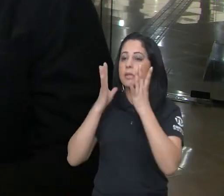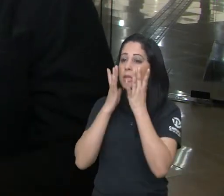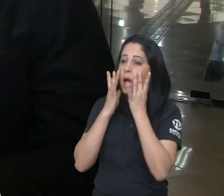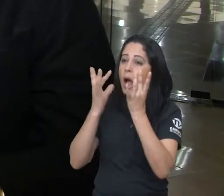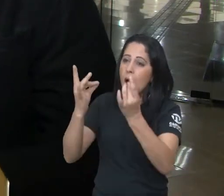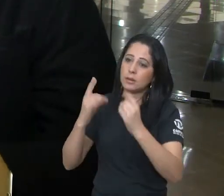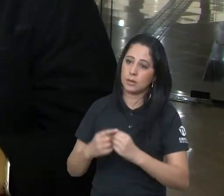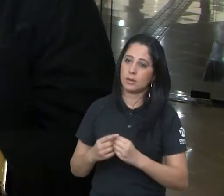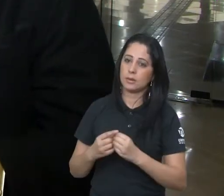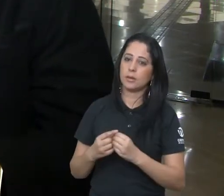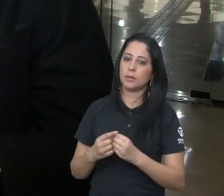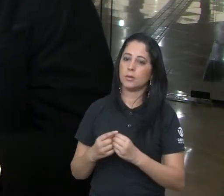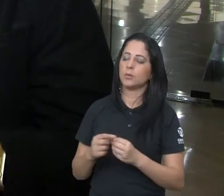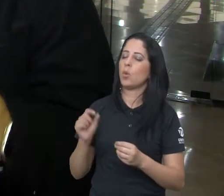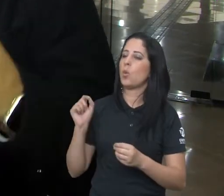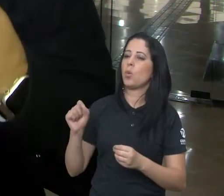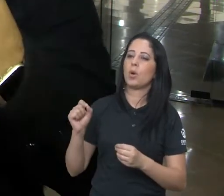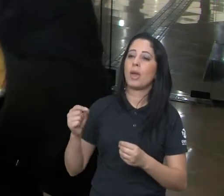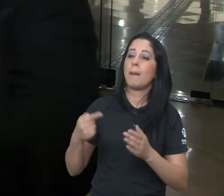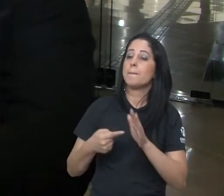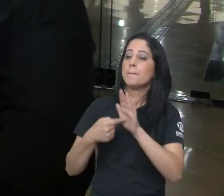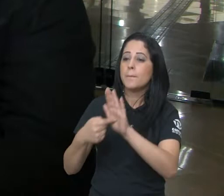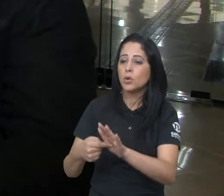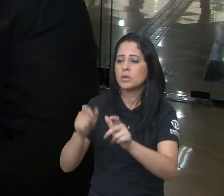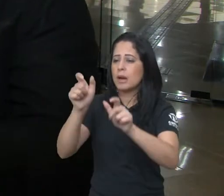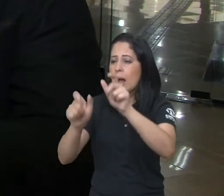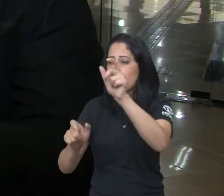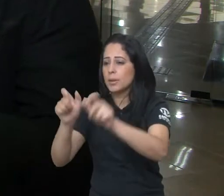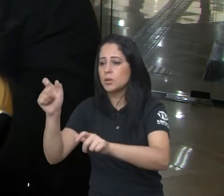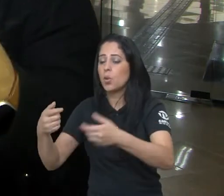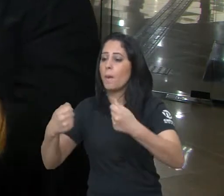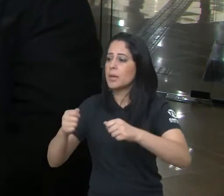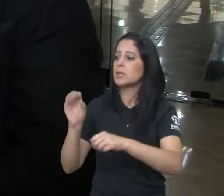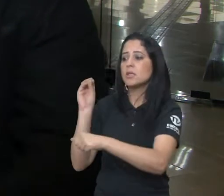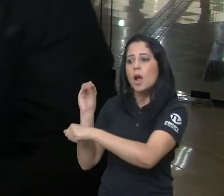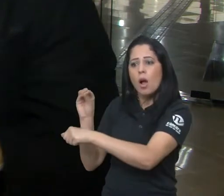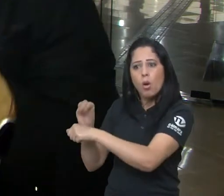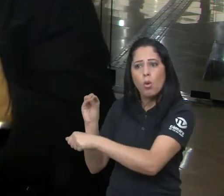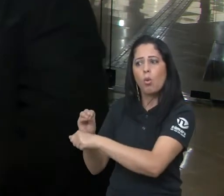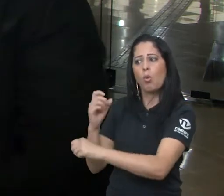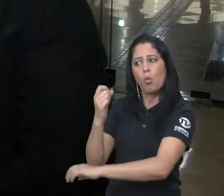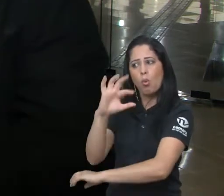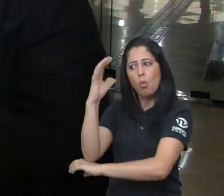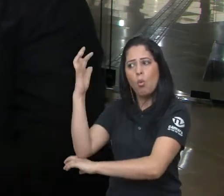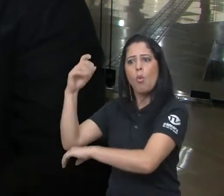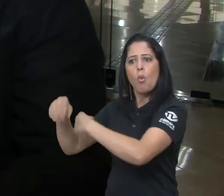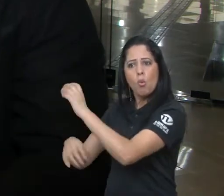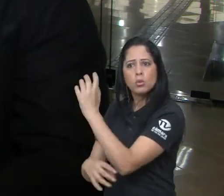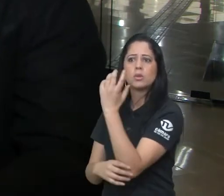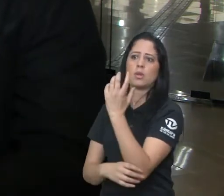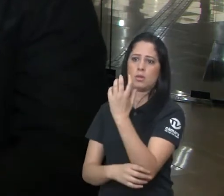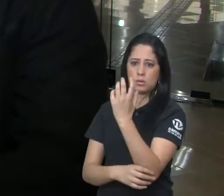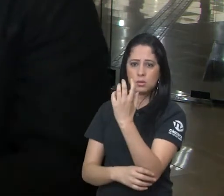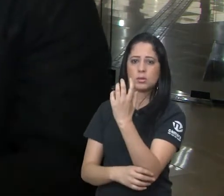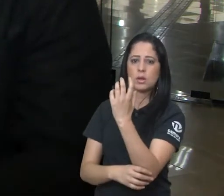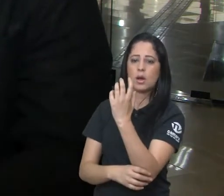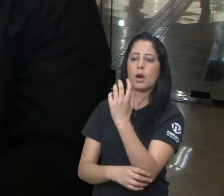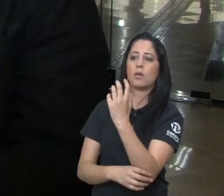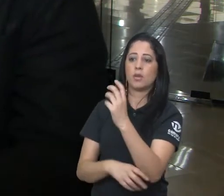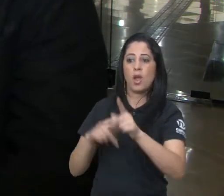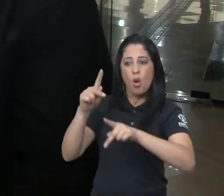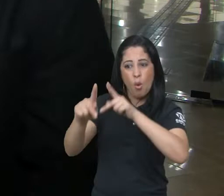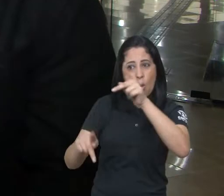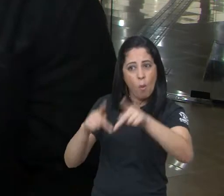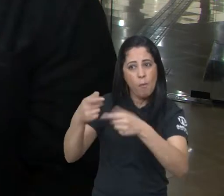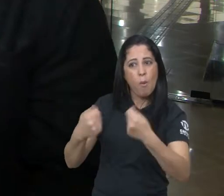atenção, né, nessa questão de levar a importância de ter os cuidados, de preservar, de prevenir. E passando, isso